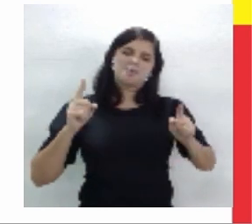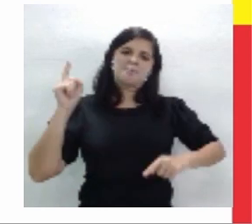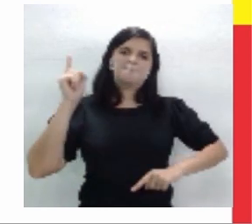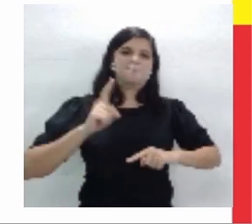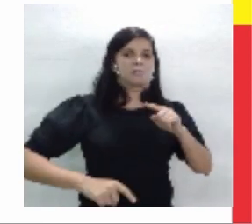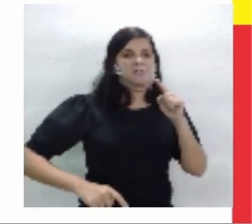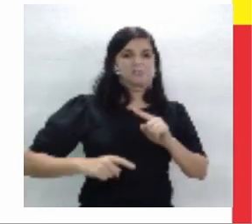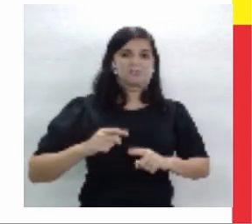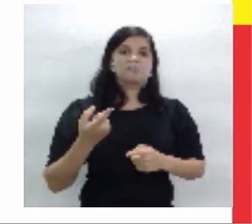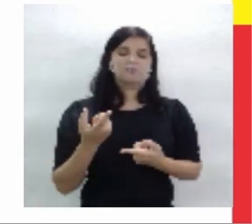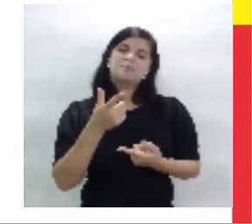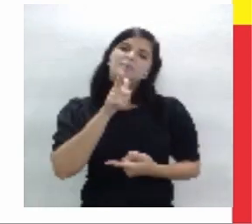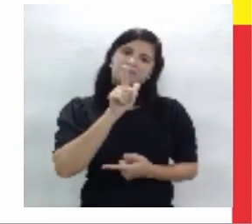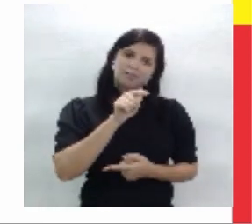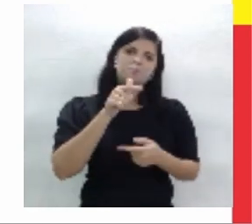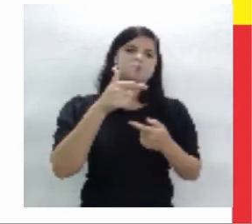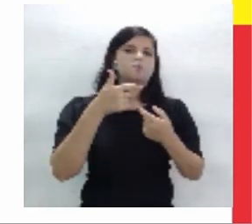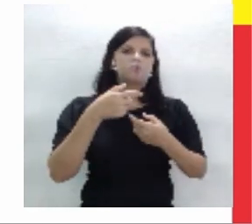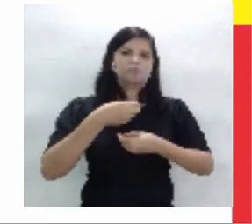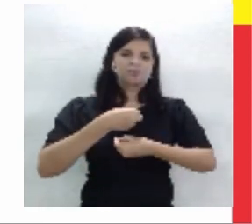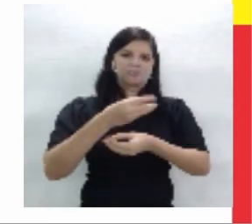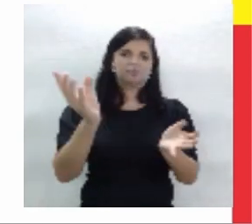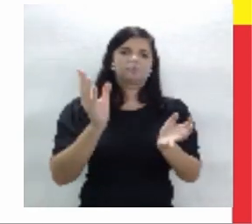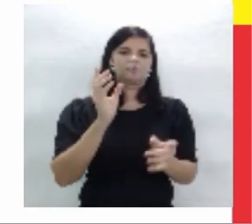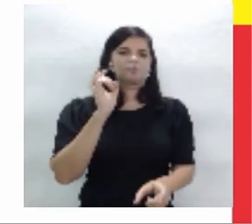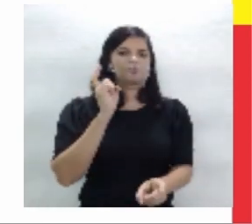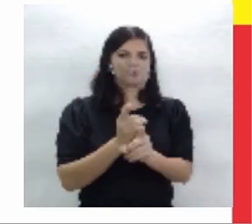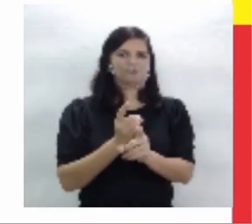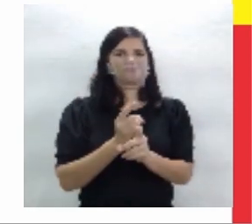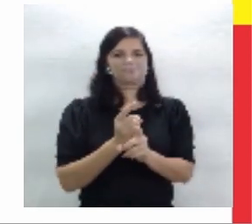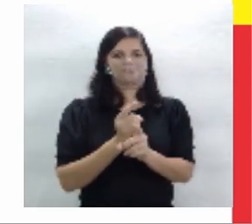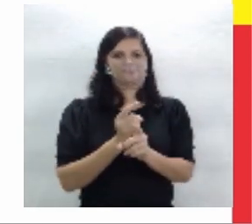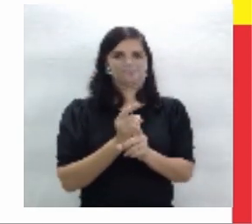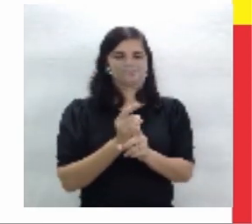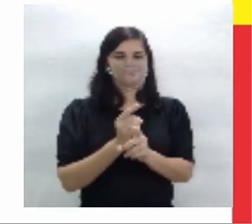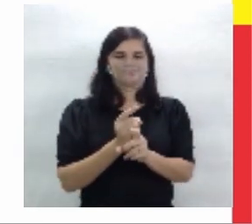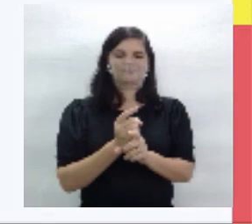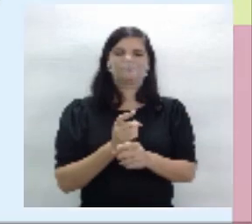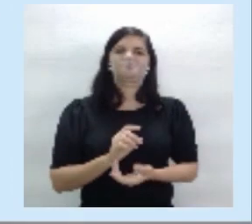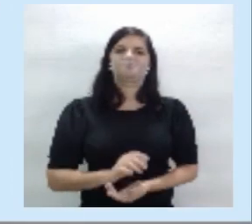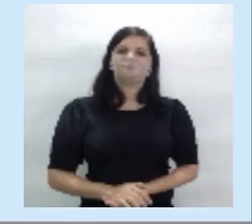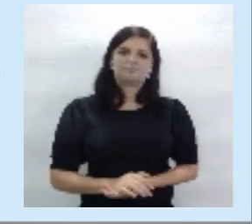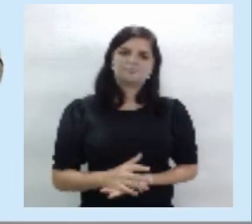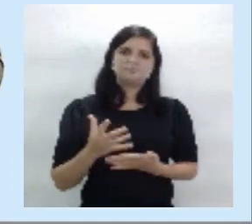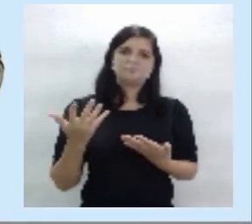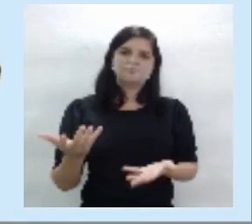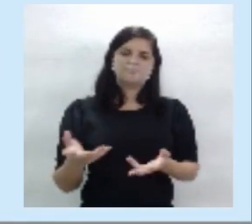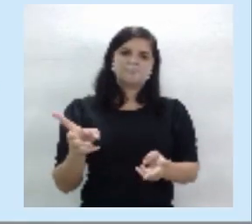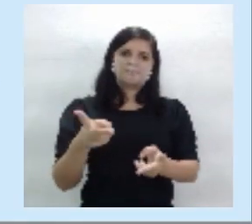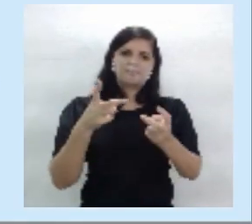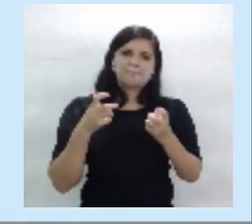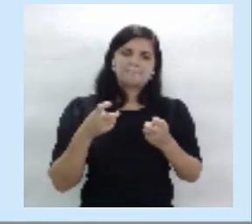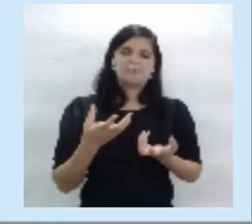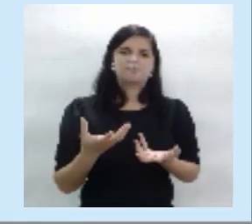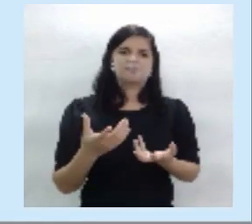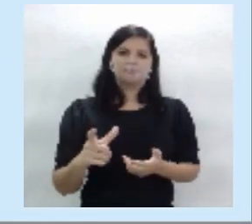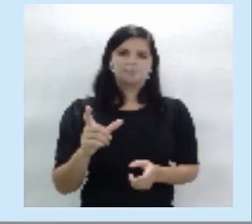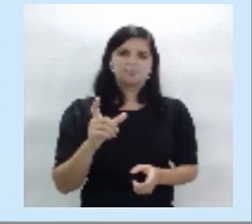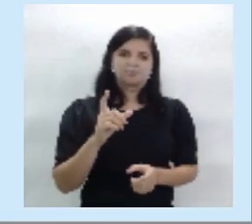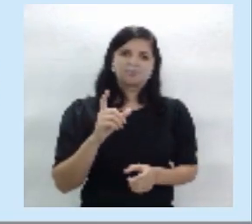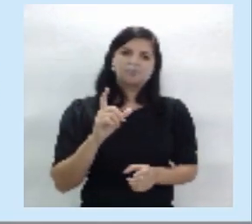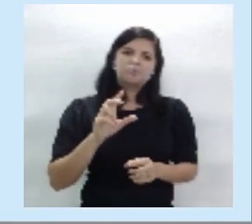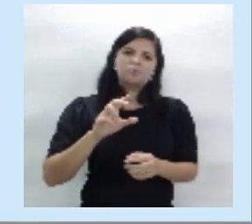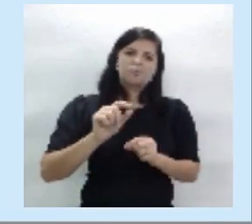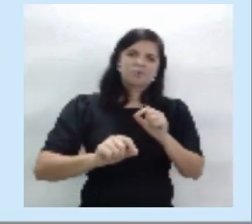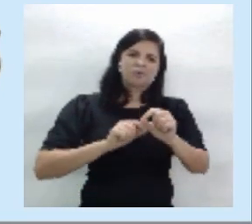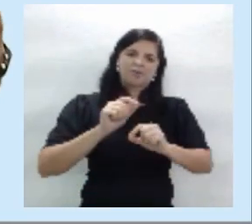está disponível de modo abundante aqui na América do Sul. Olha para mim, gente. É fato que a gente observa que existe